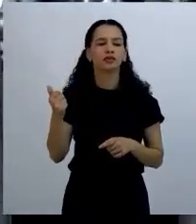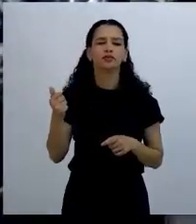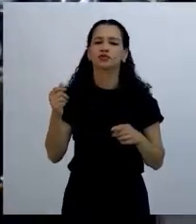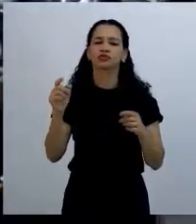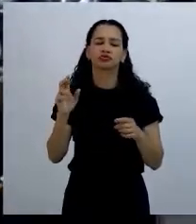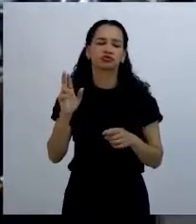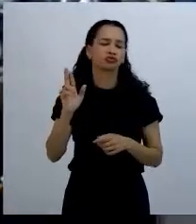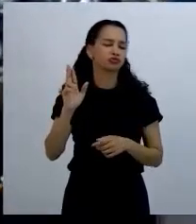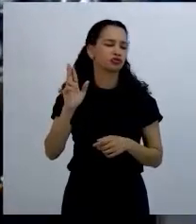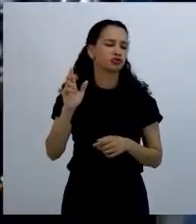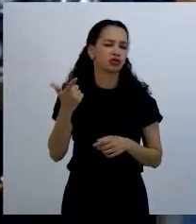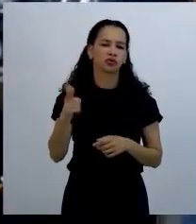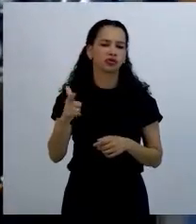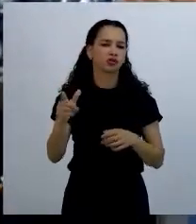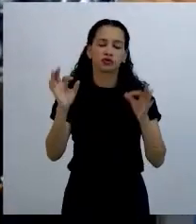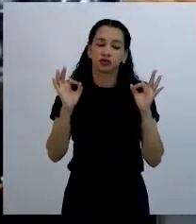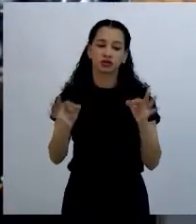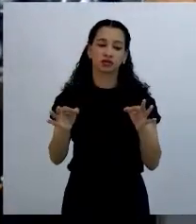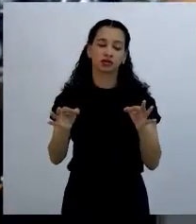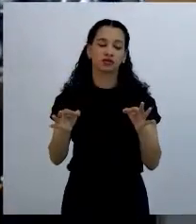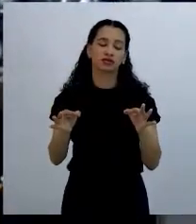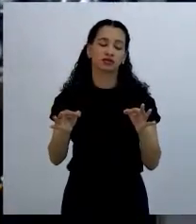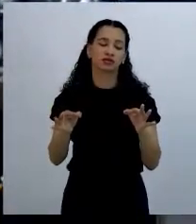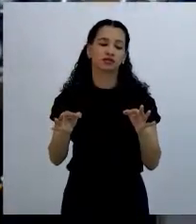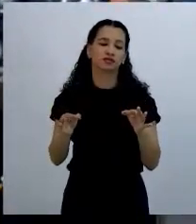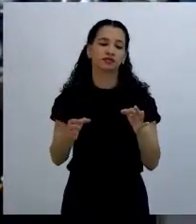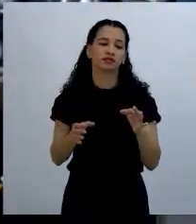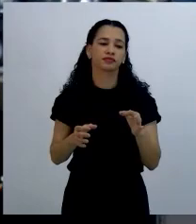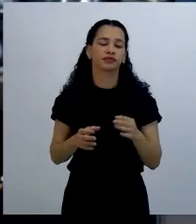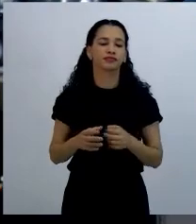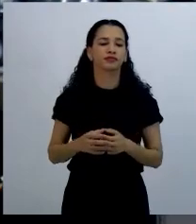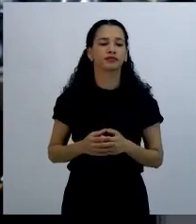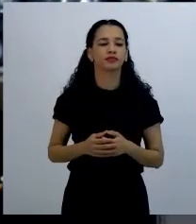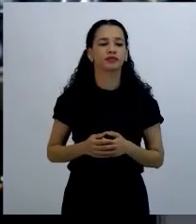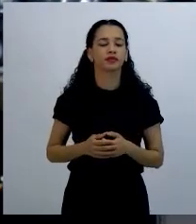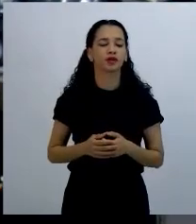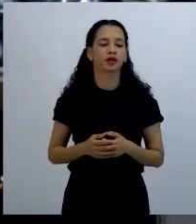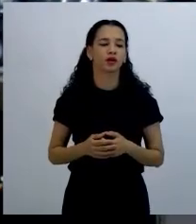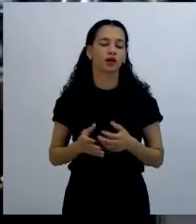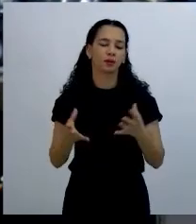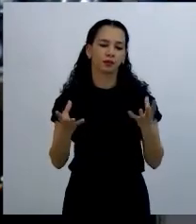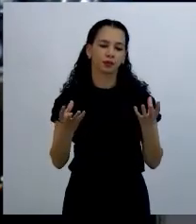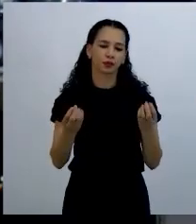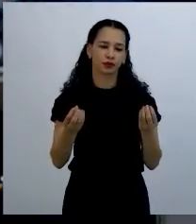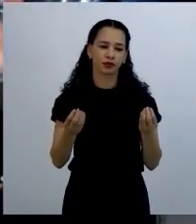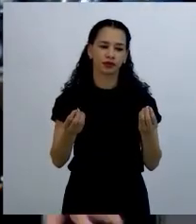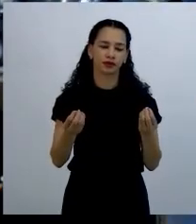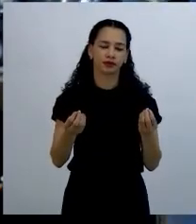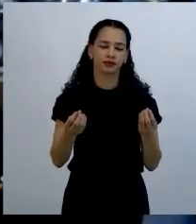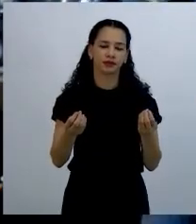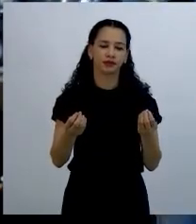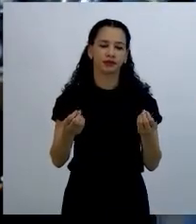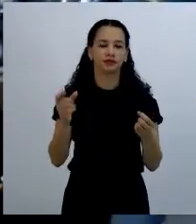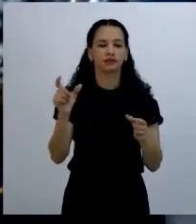tem se rejeitado processos de relacionamento por conta da insegurança eu quero alguém que me ofereça segurança Eu quero